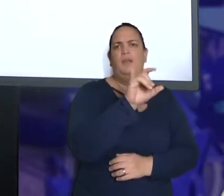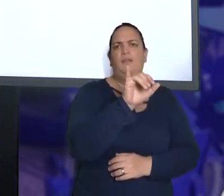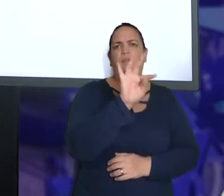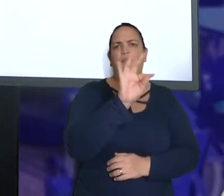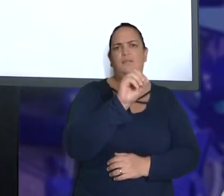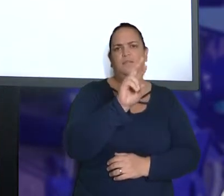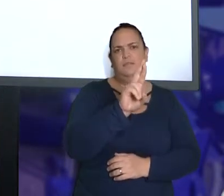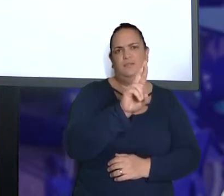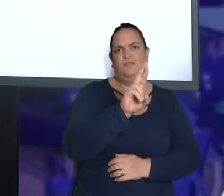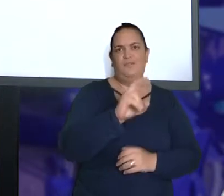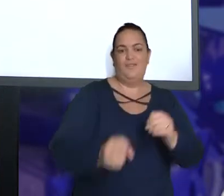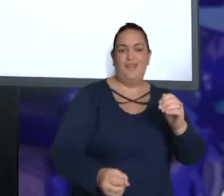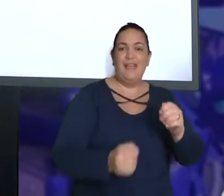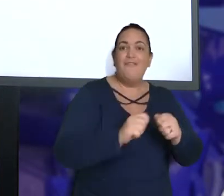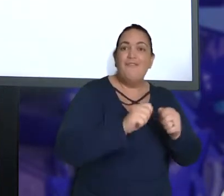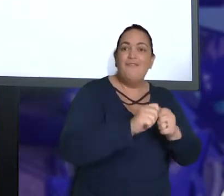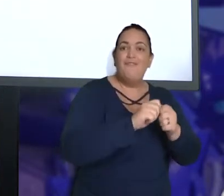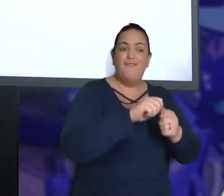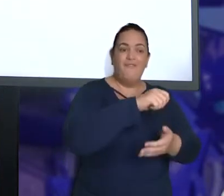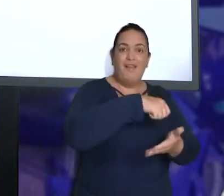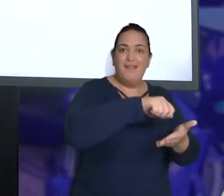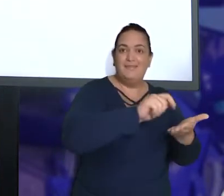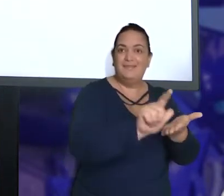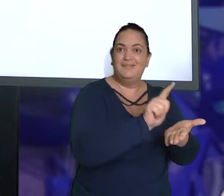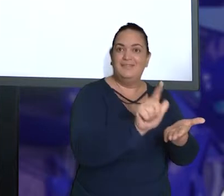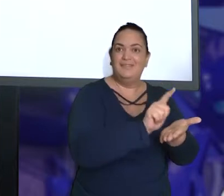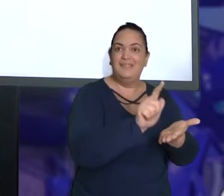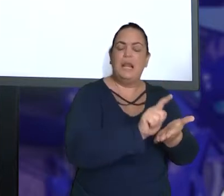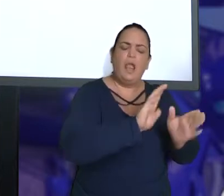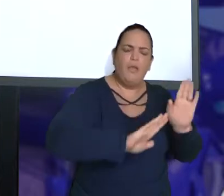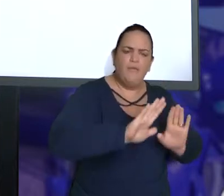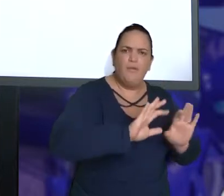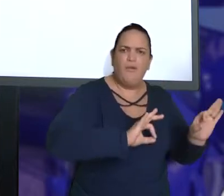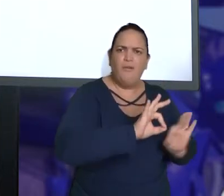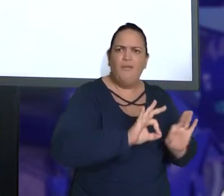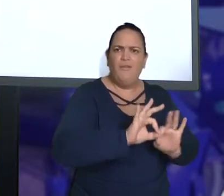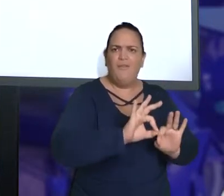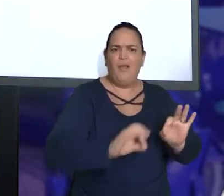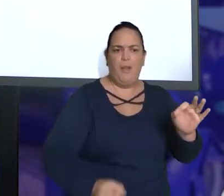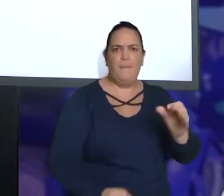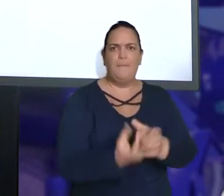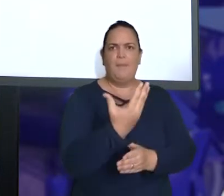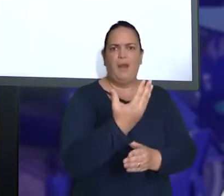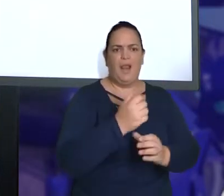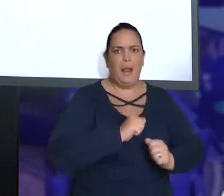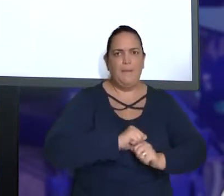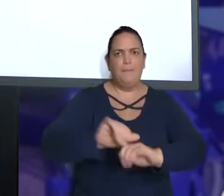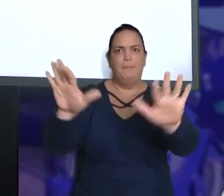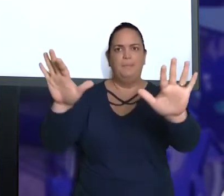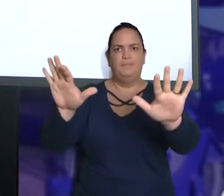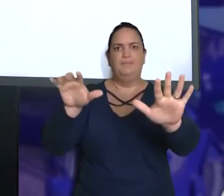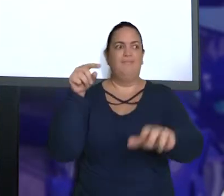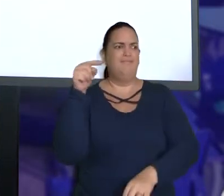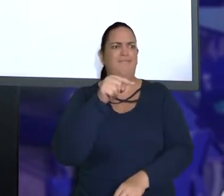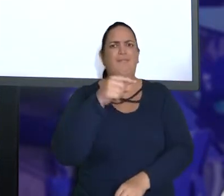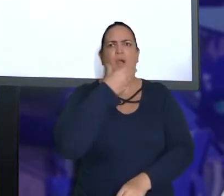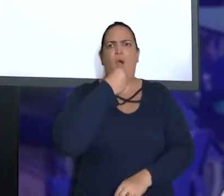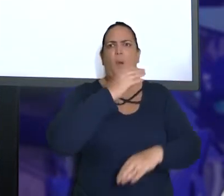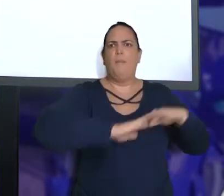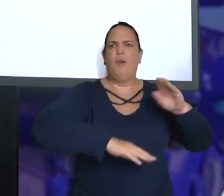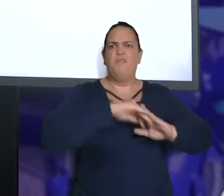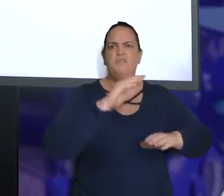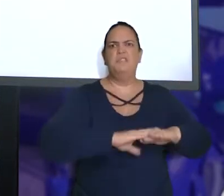que edita os livros, que cuida dos livros que vão ser publicados. Então, repare que ele é uma autoridade naquele